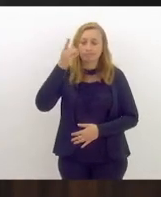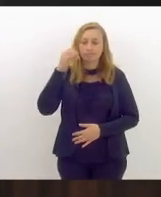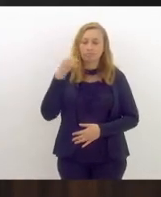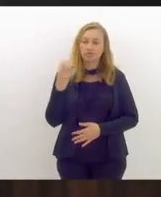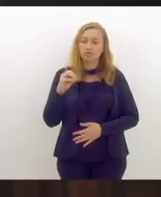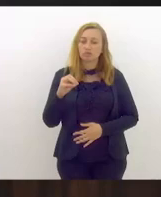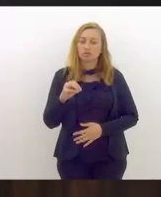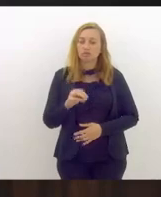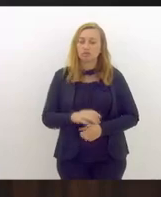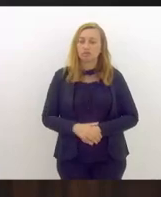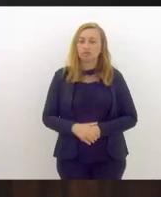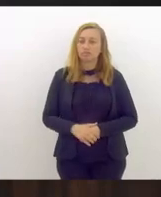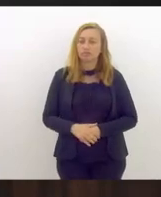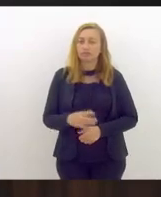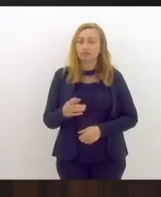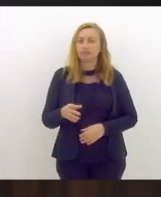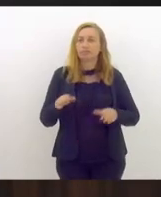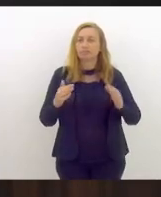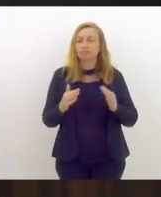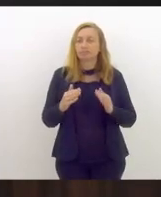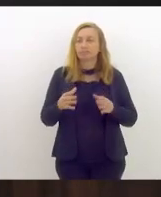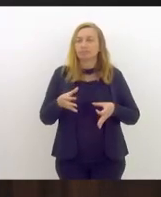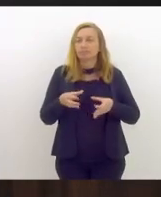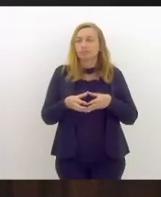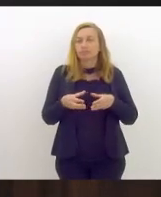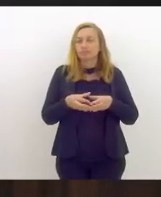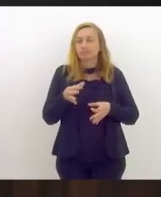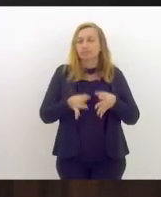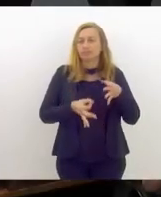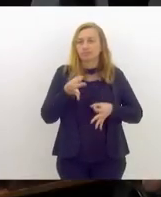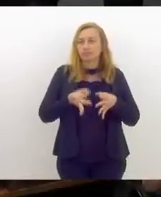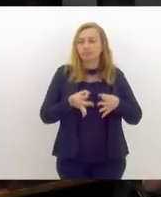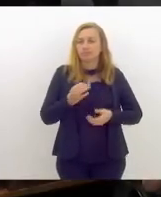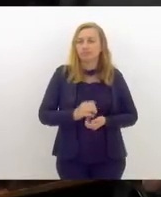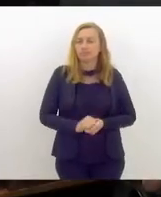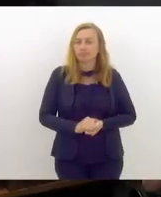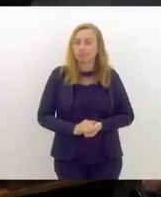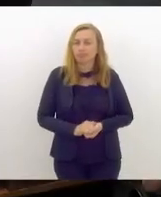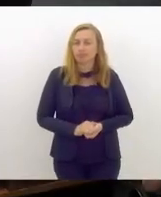Machado para parecer na Comissão de Constituição e Justiça.